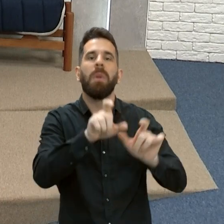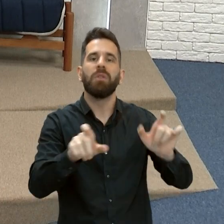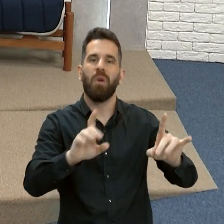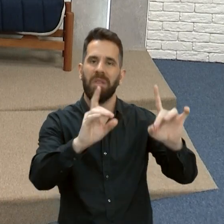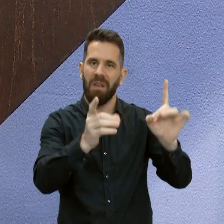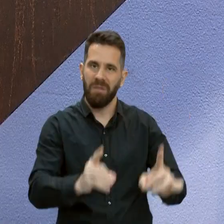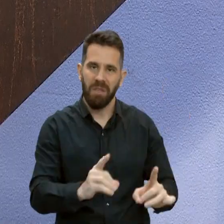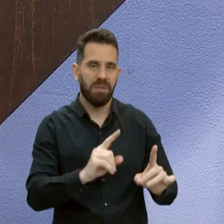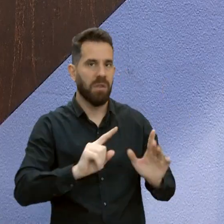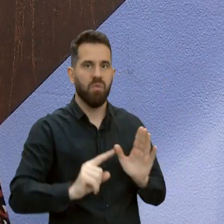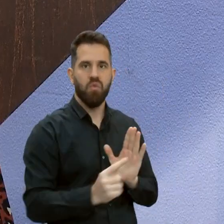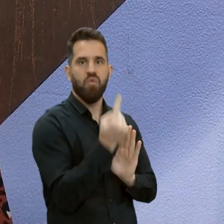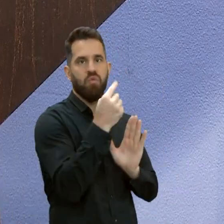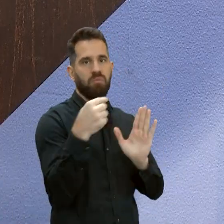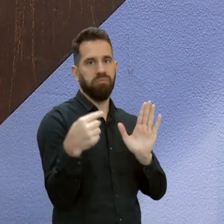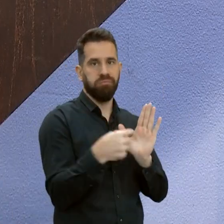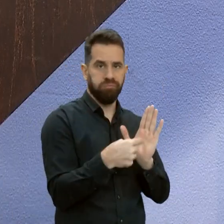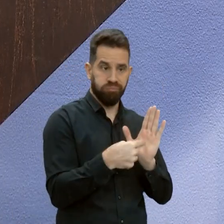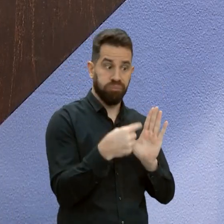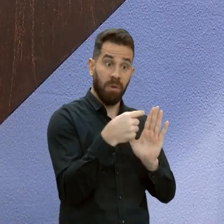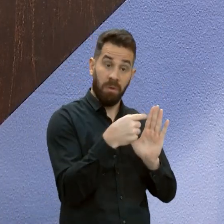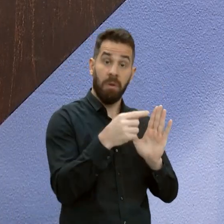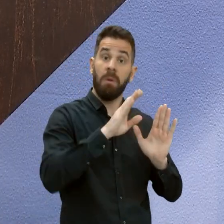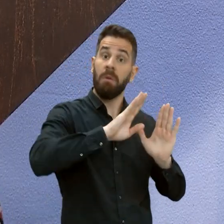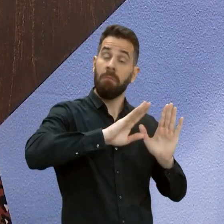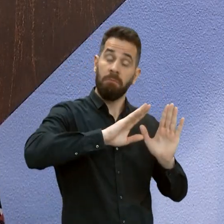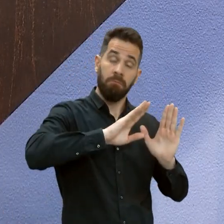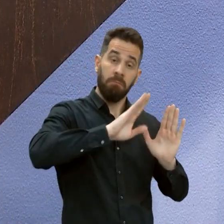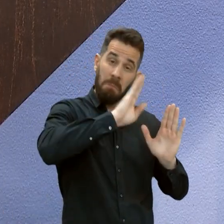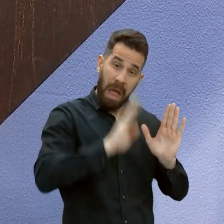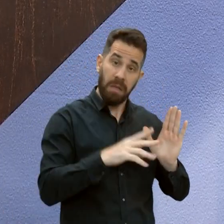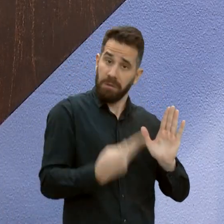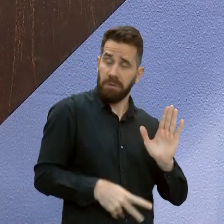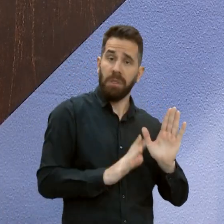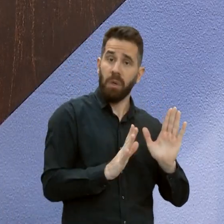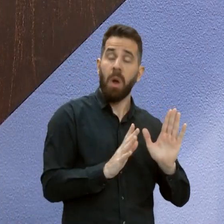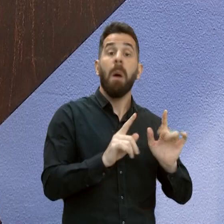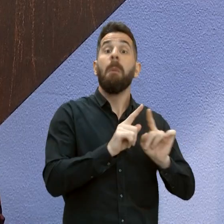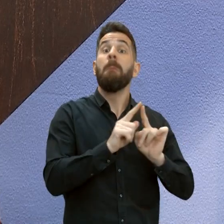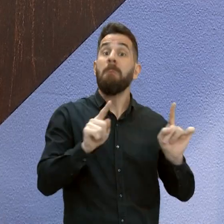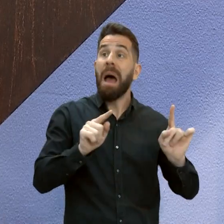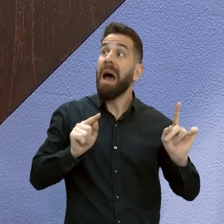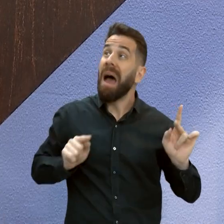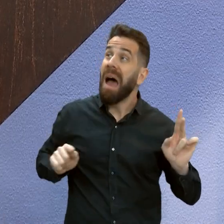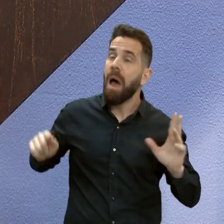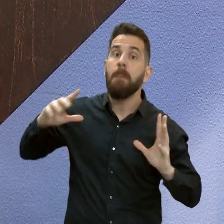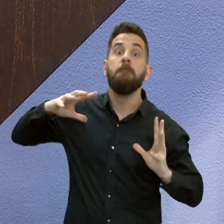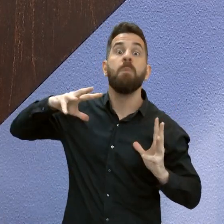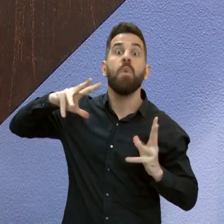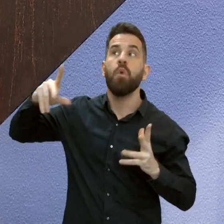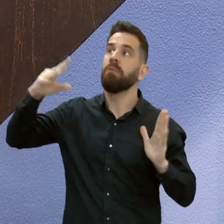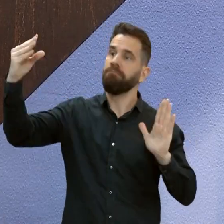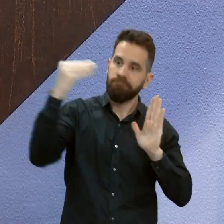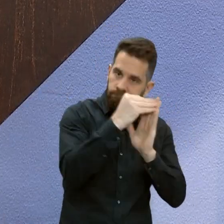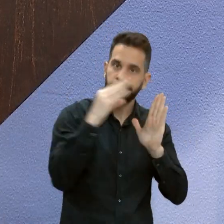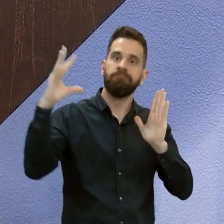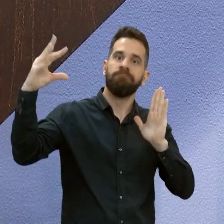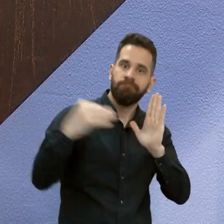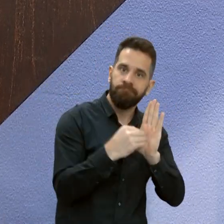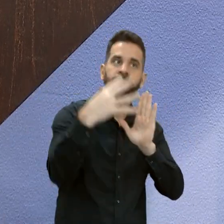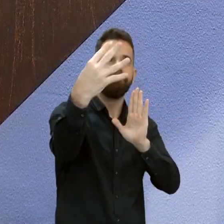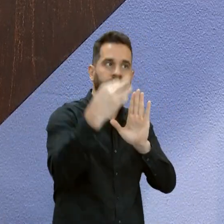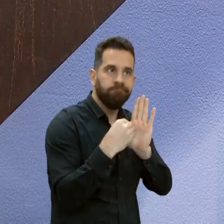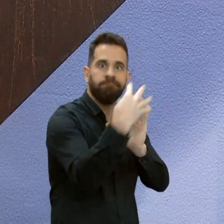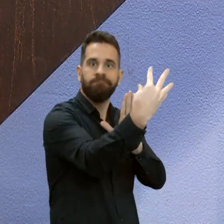no Brasil, ele vem de convenções internacionais, onde as pessoas com deficiência fizeram muitas frentes de luta,